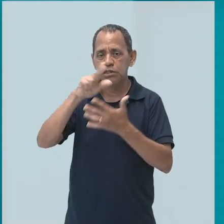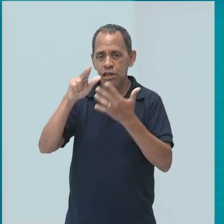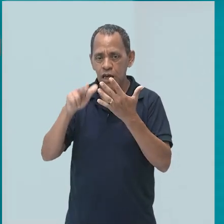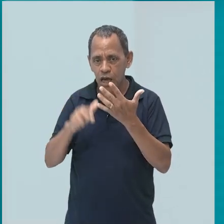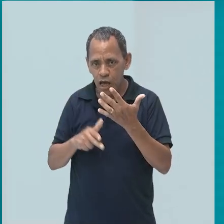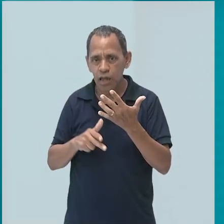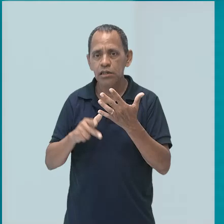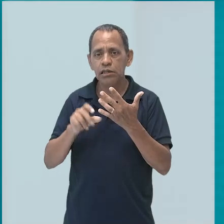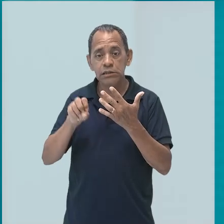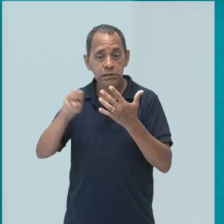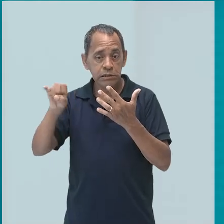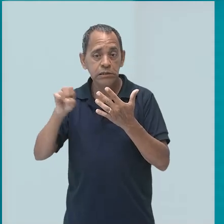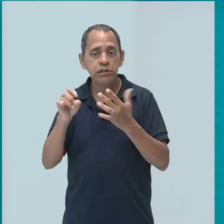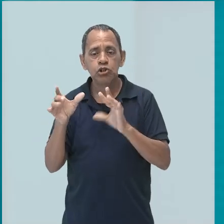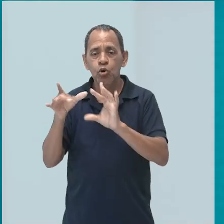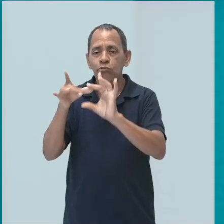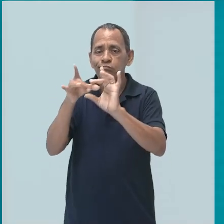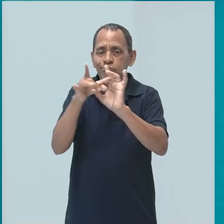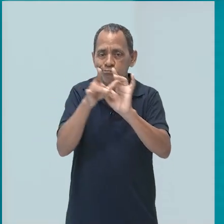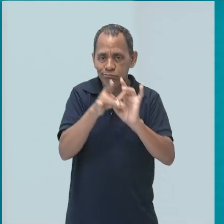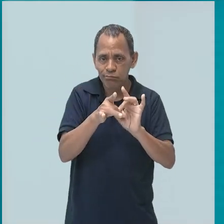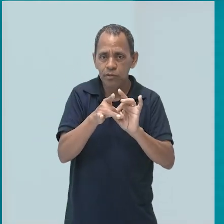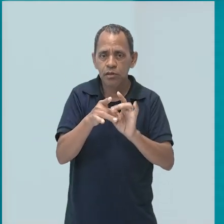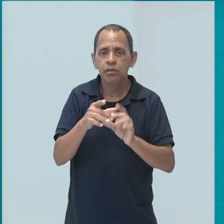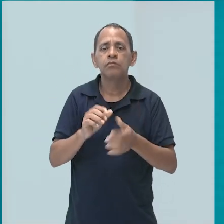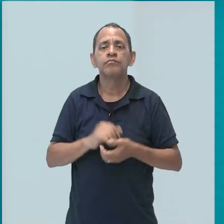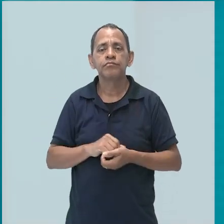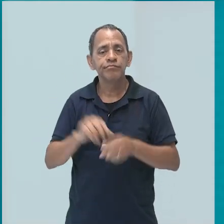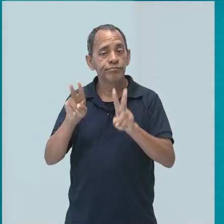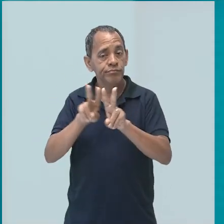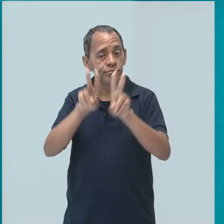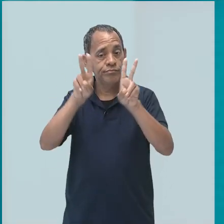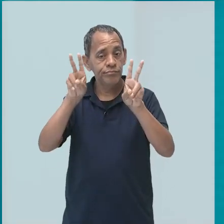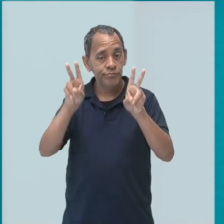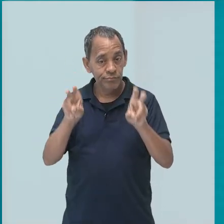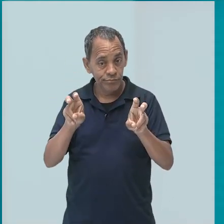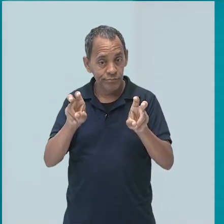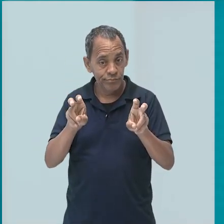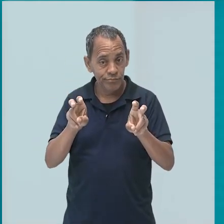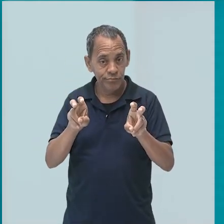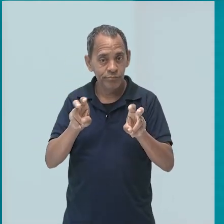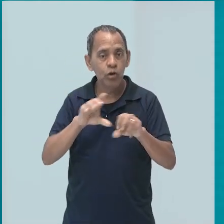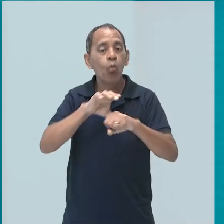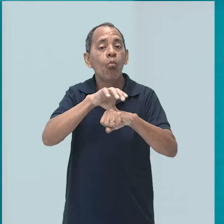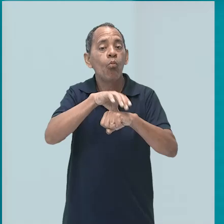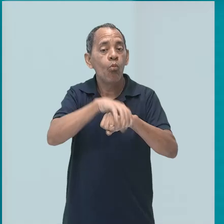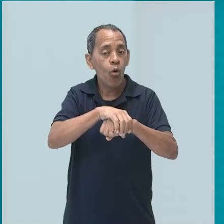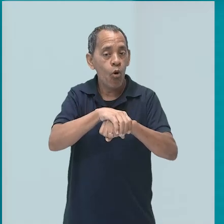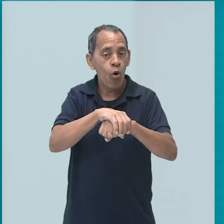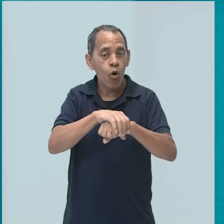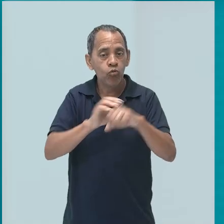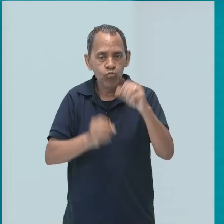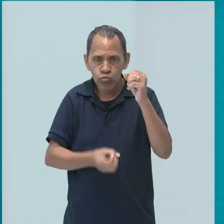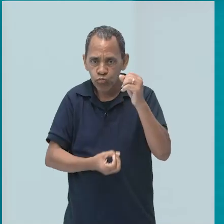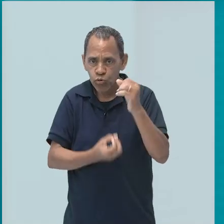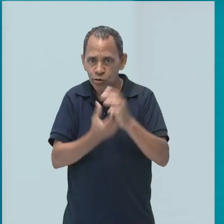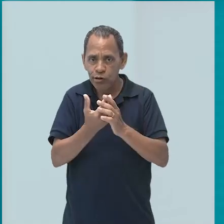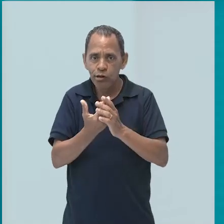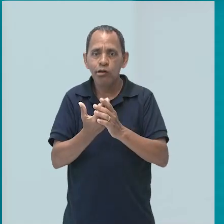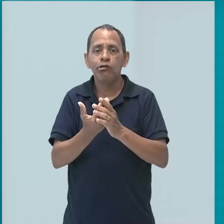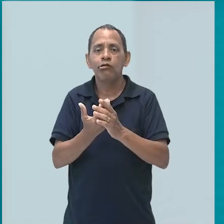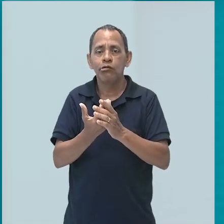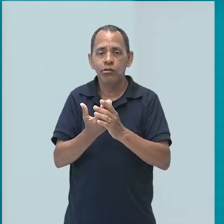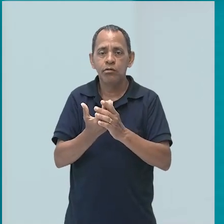esses enunciados. Ideias como assunto, a ideia de posse, de origem, certo? A